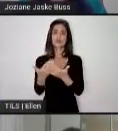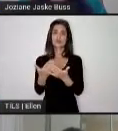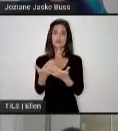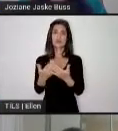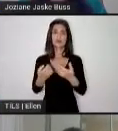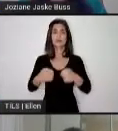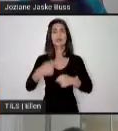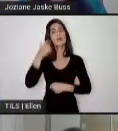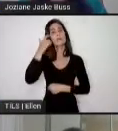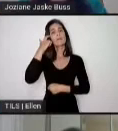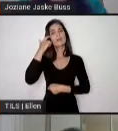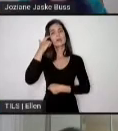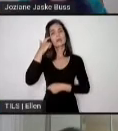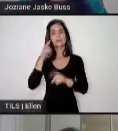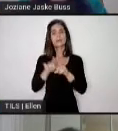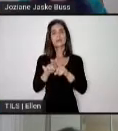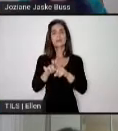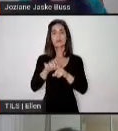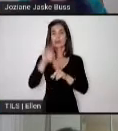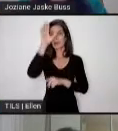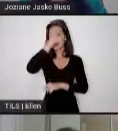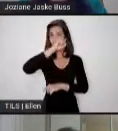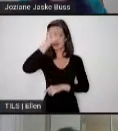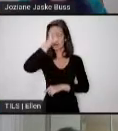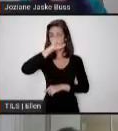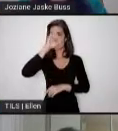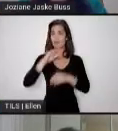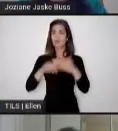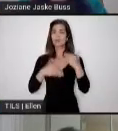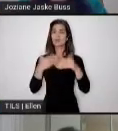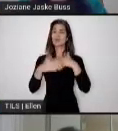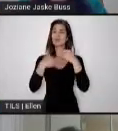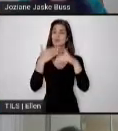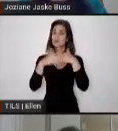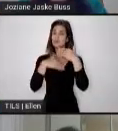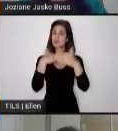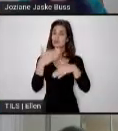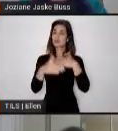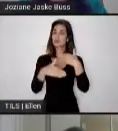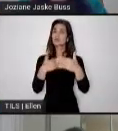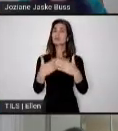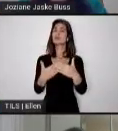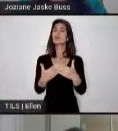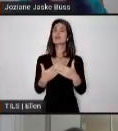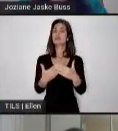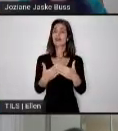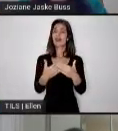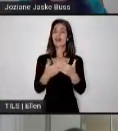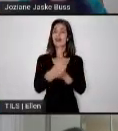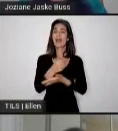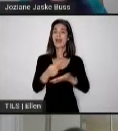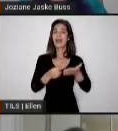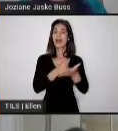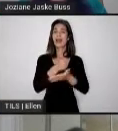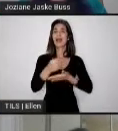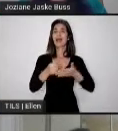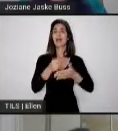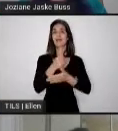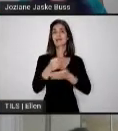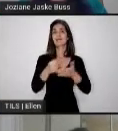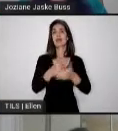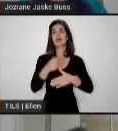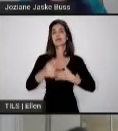pensar que a aprendizagem e o desenvolvimento, eles são pilares da função social da escola